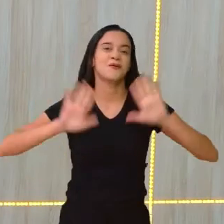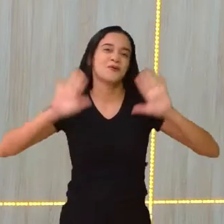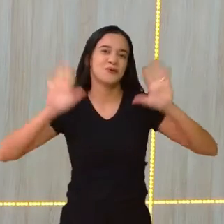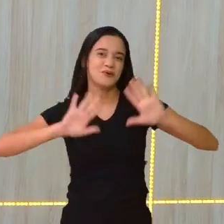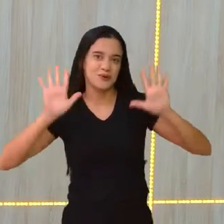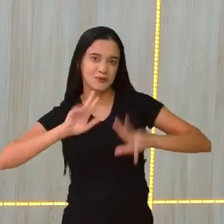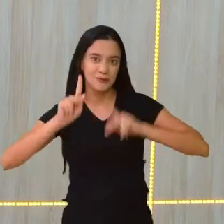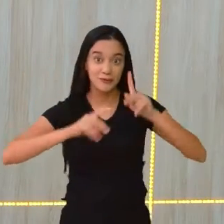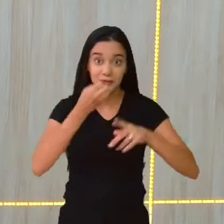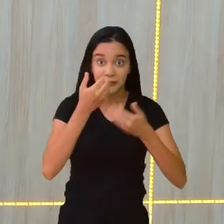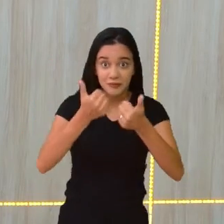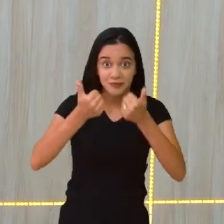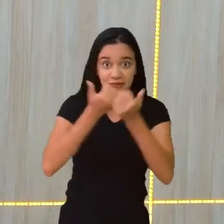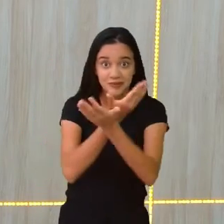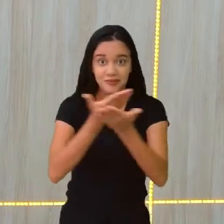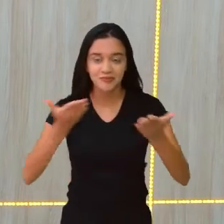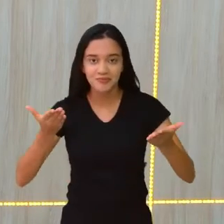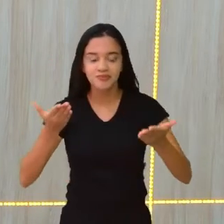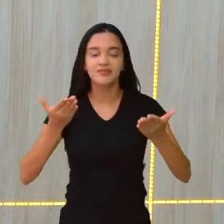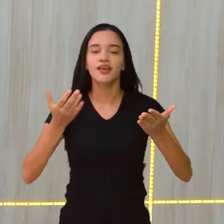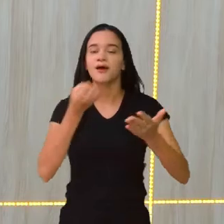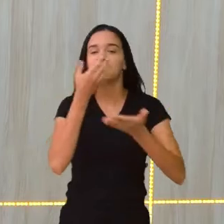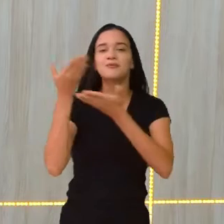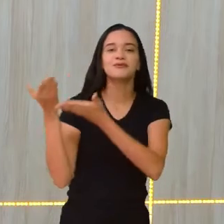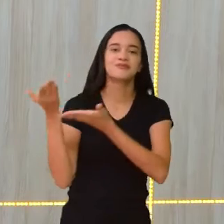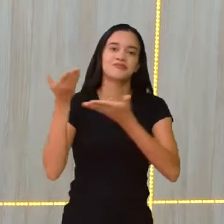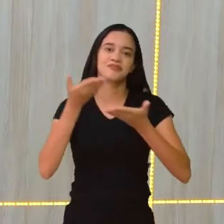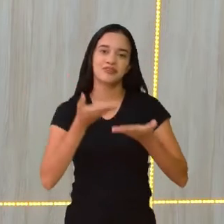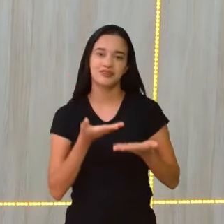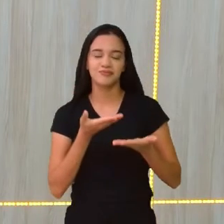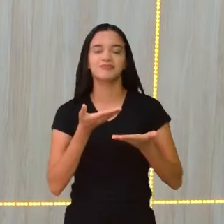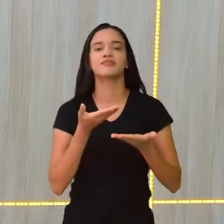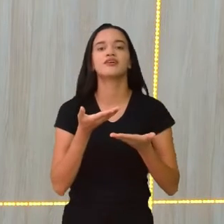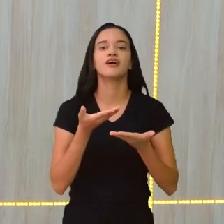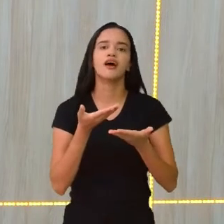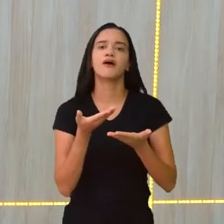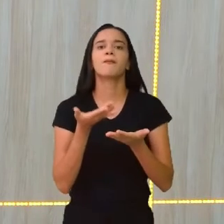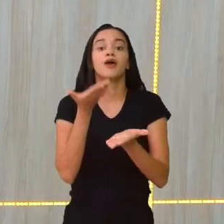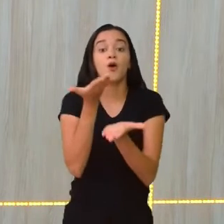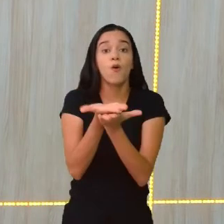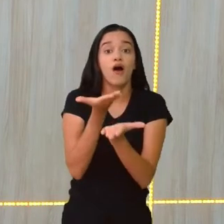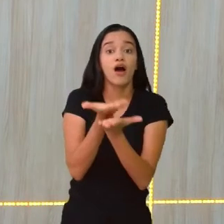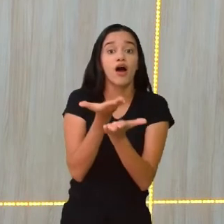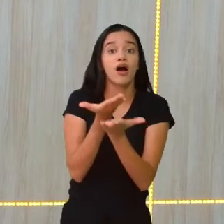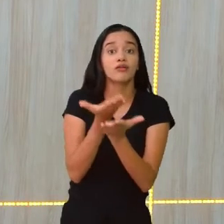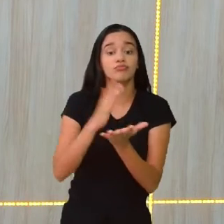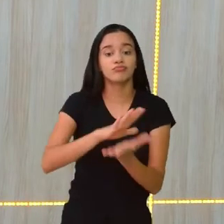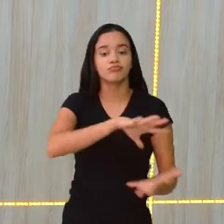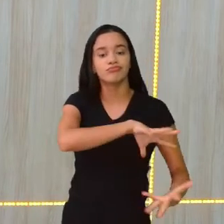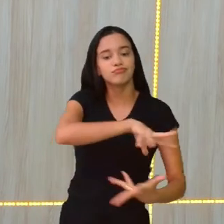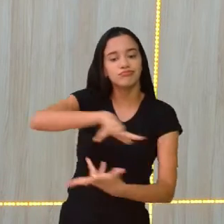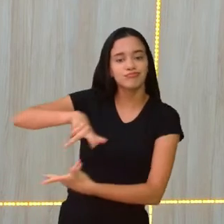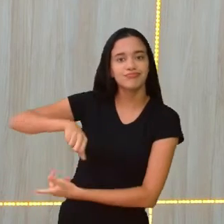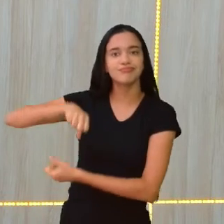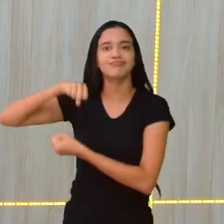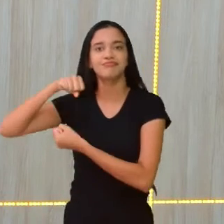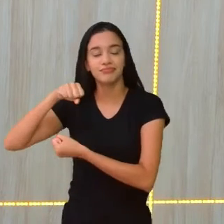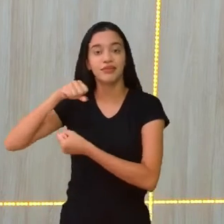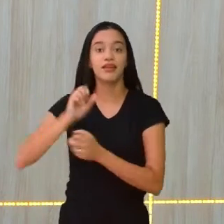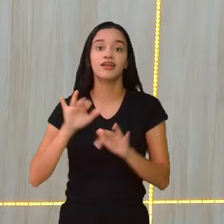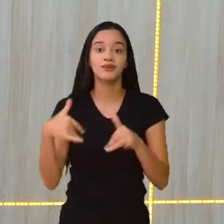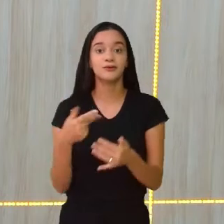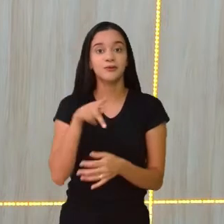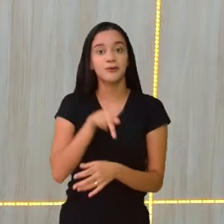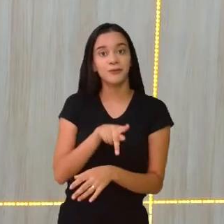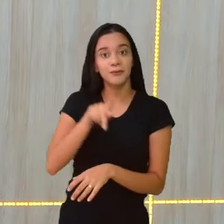Olá, pessoal, tudo bem com vocês? Bem-vindos e bem-vindas para mais uma aula de sustentabilidade. Então, eu sou